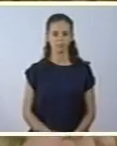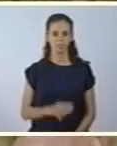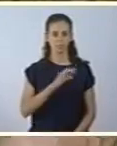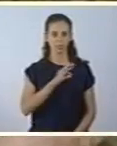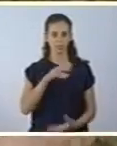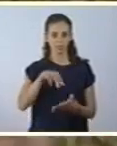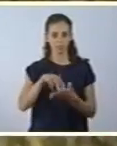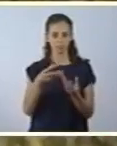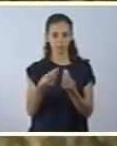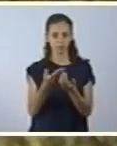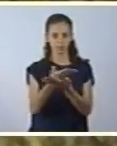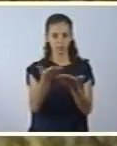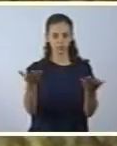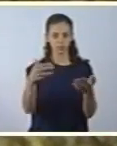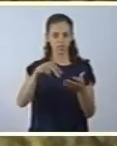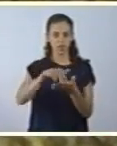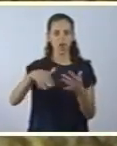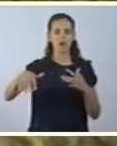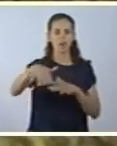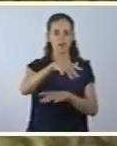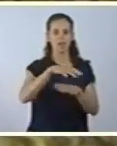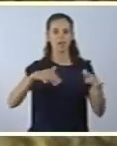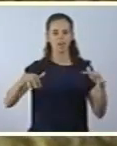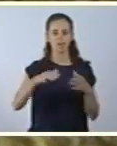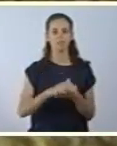O Senhor esteja convosco.